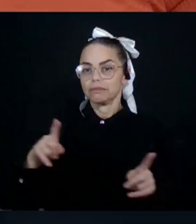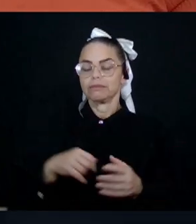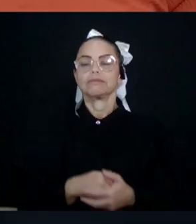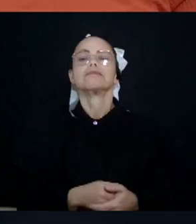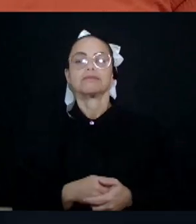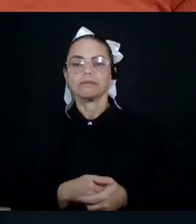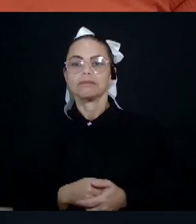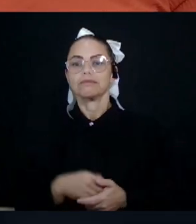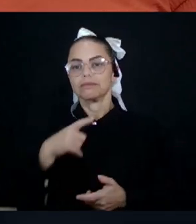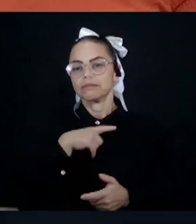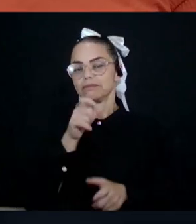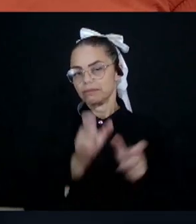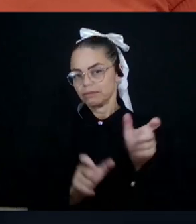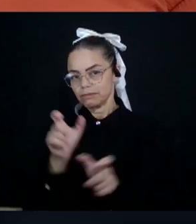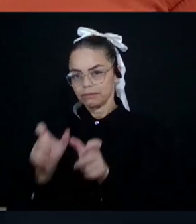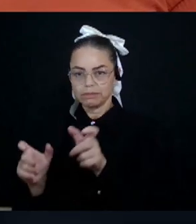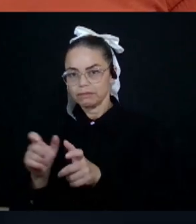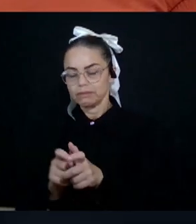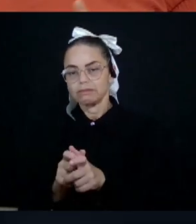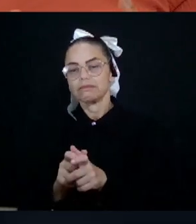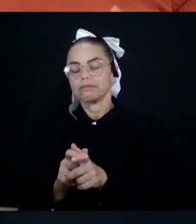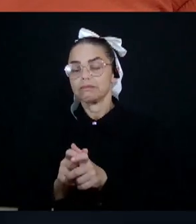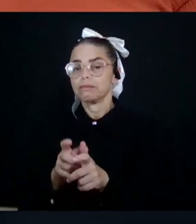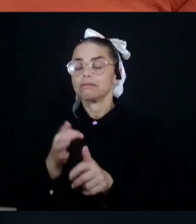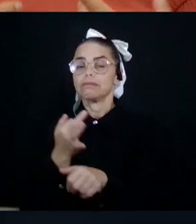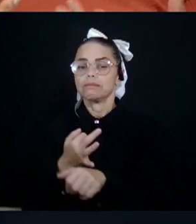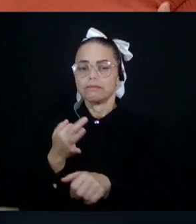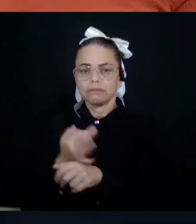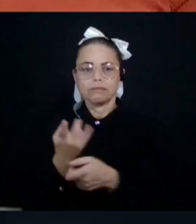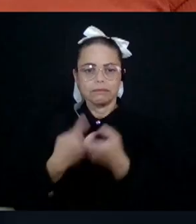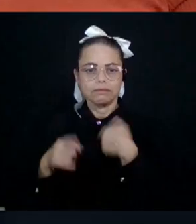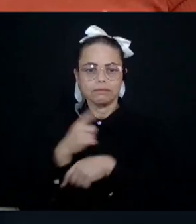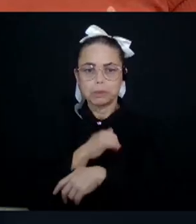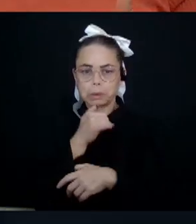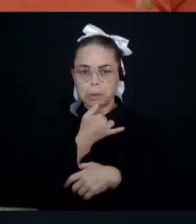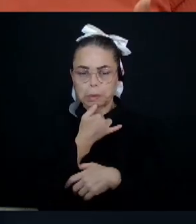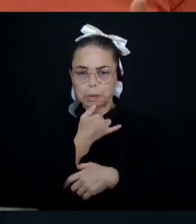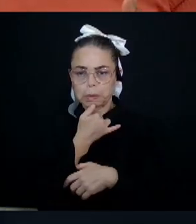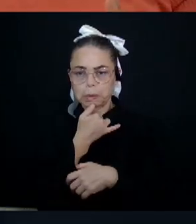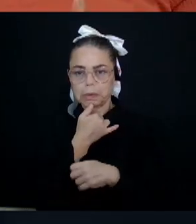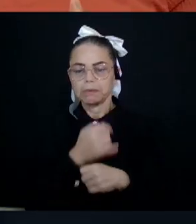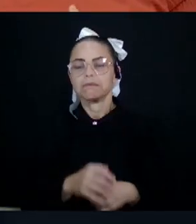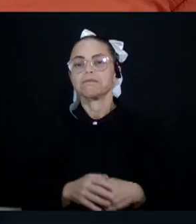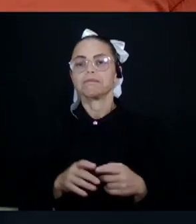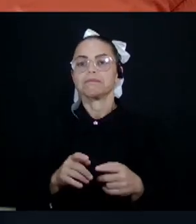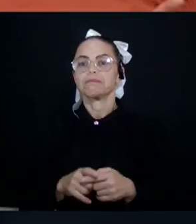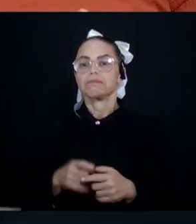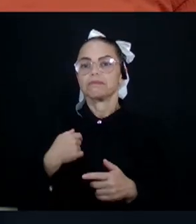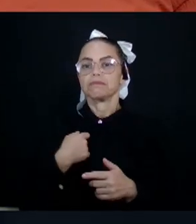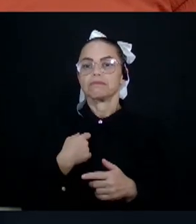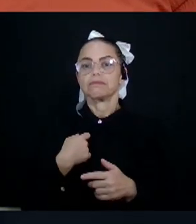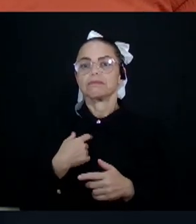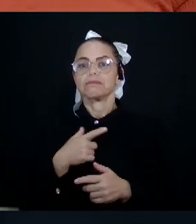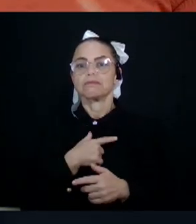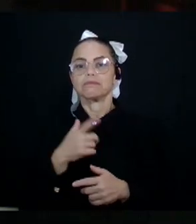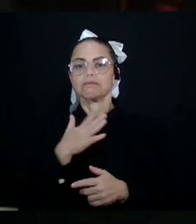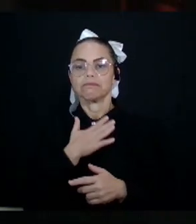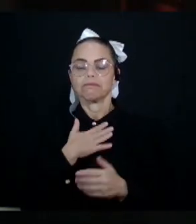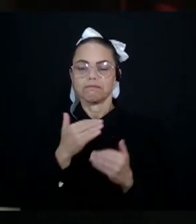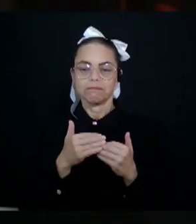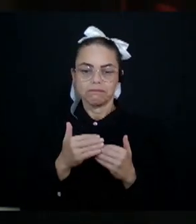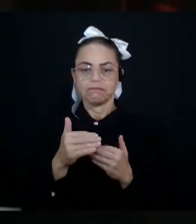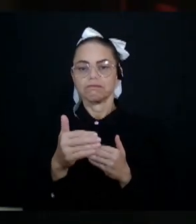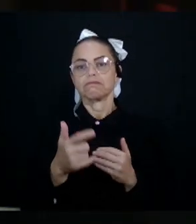tem pessoas que lidam com essa questão dessa tristeza, desse luto pós-viagem, e aí a gente estende um pouco mais, né,